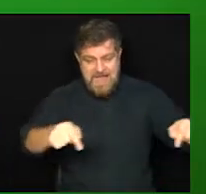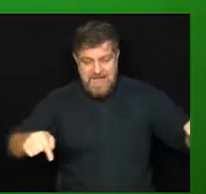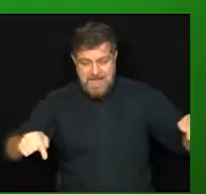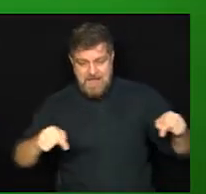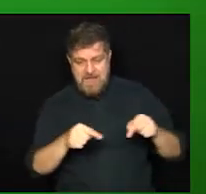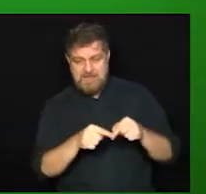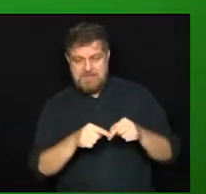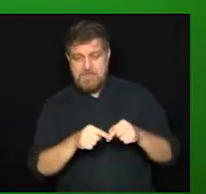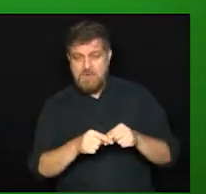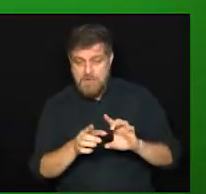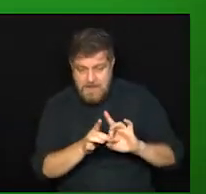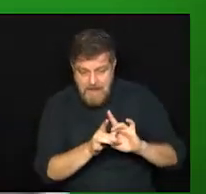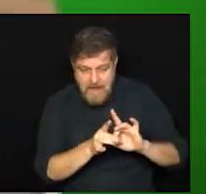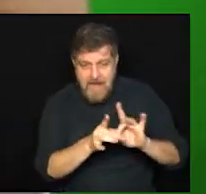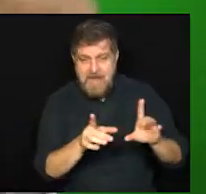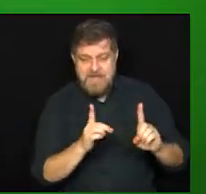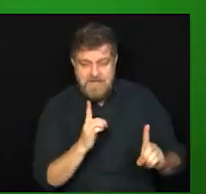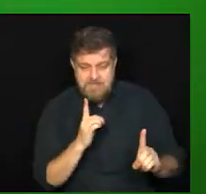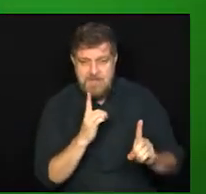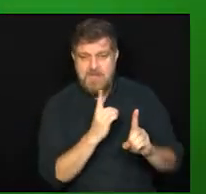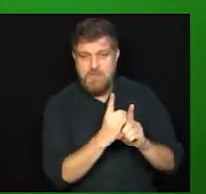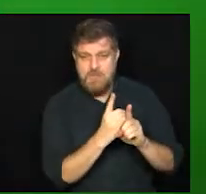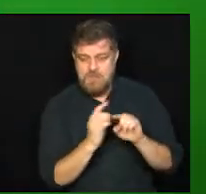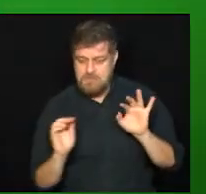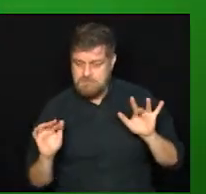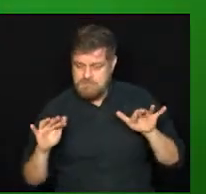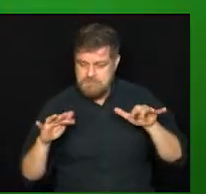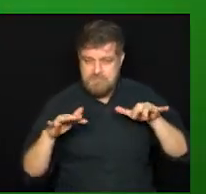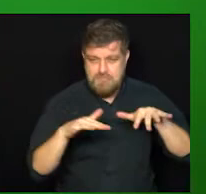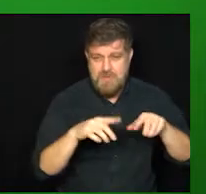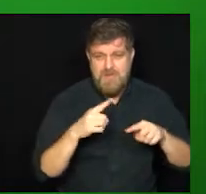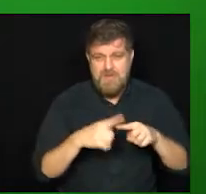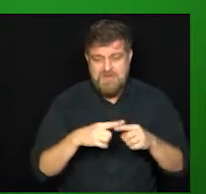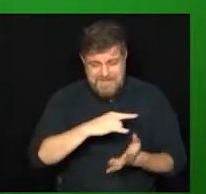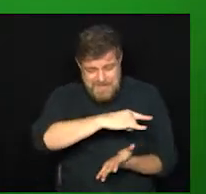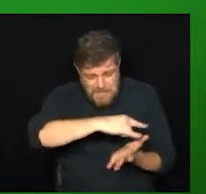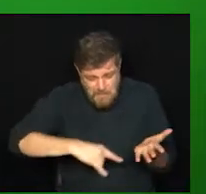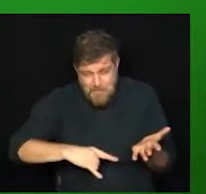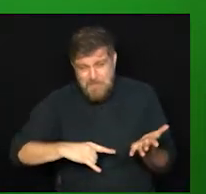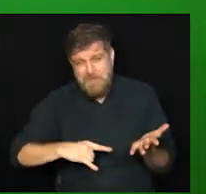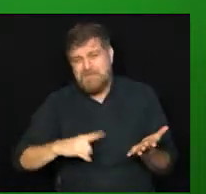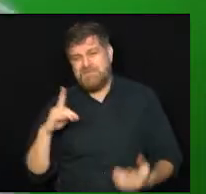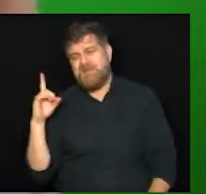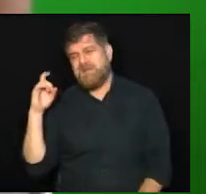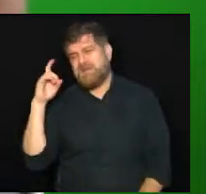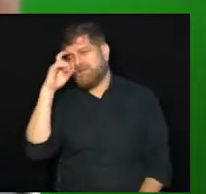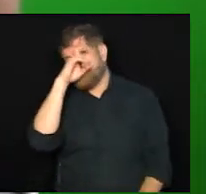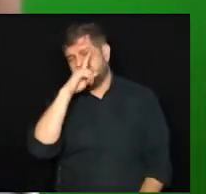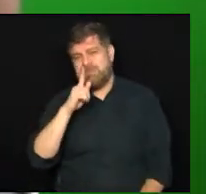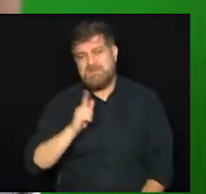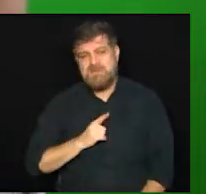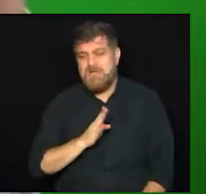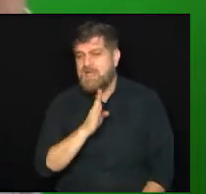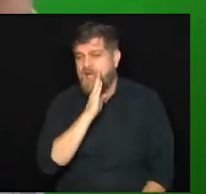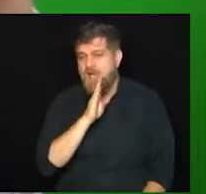sociais, porque muitas vezes essas liberações são complicadas. Libera os bares e restaurantes, presidente, mas